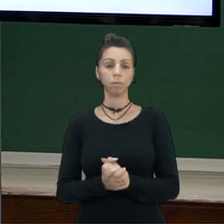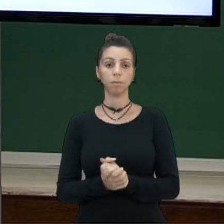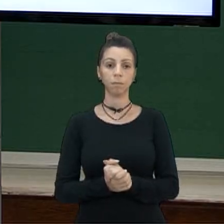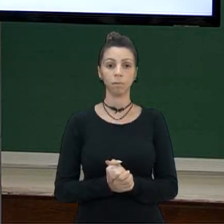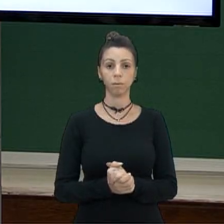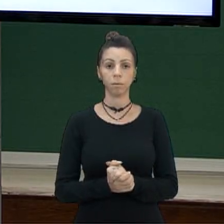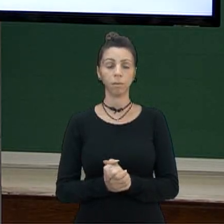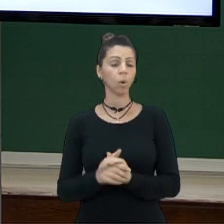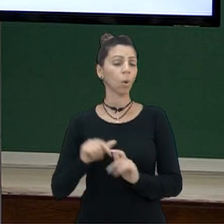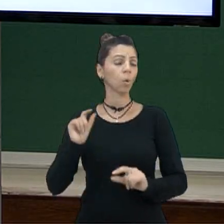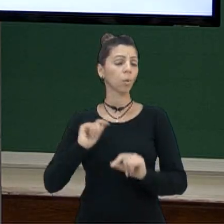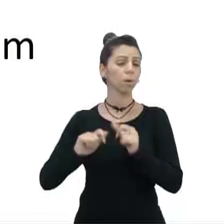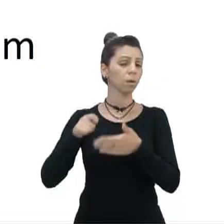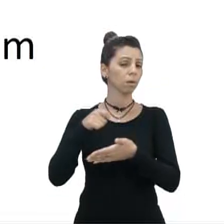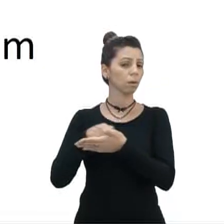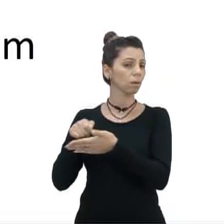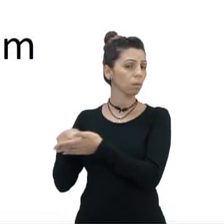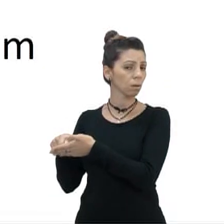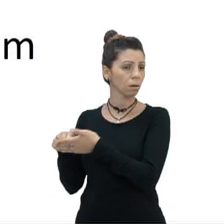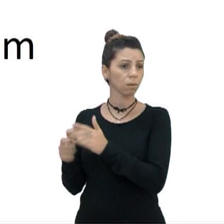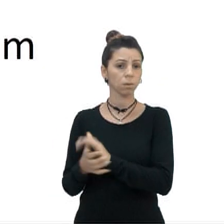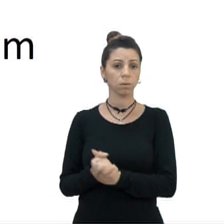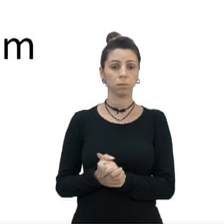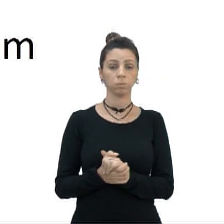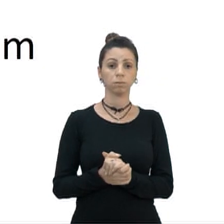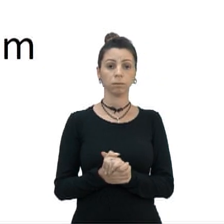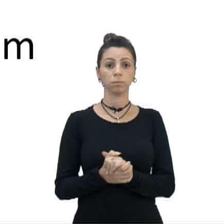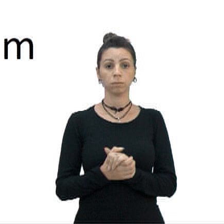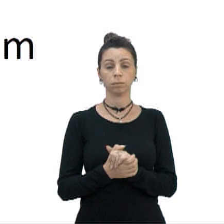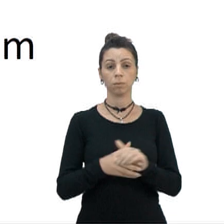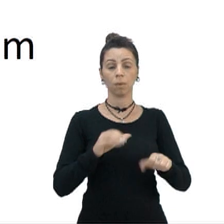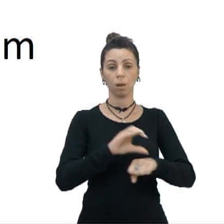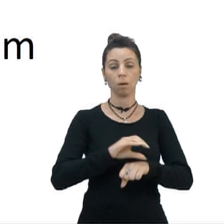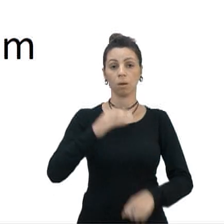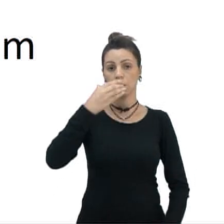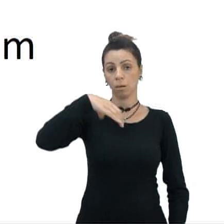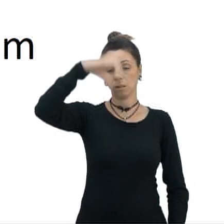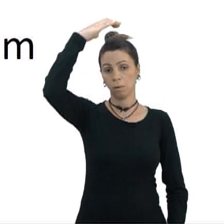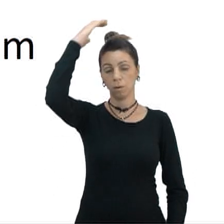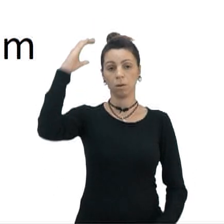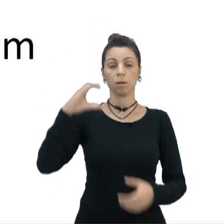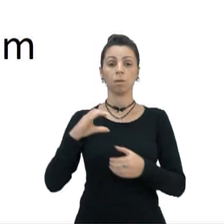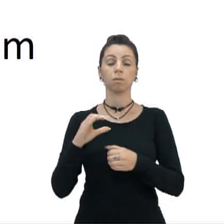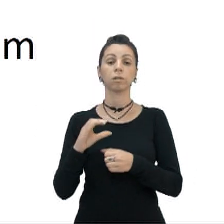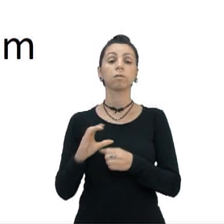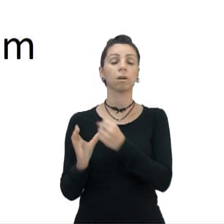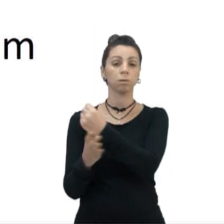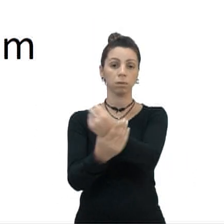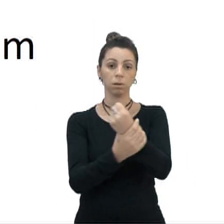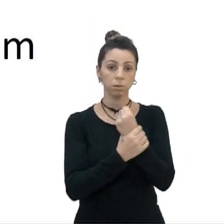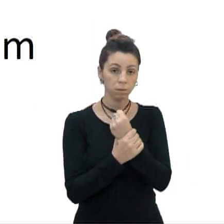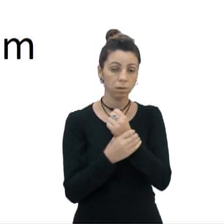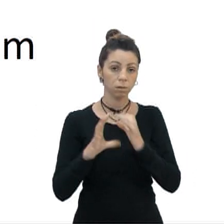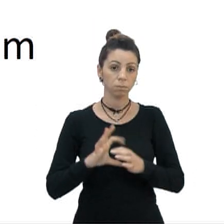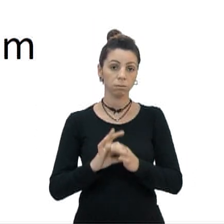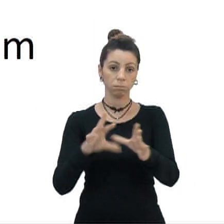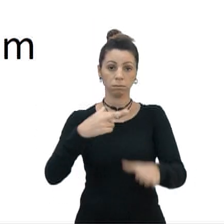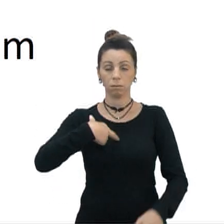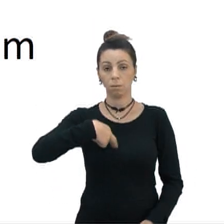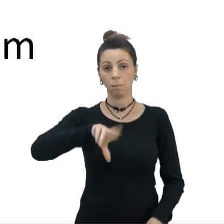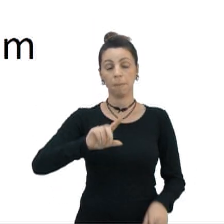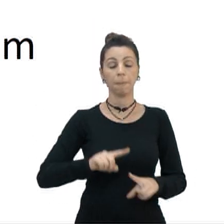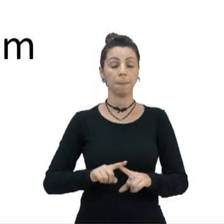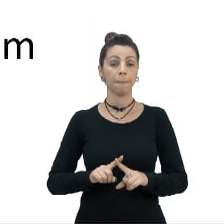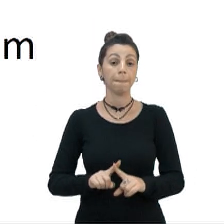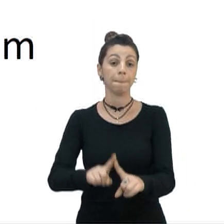diz realmente? A Constituição Imperial já garantia a liberdade religiosa, porém,